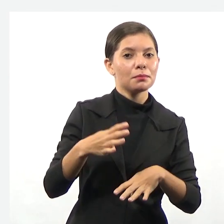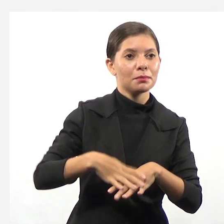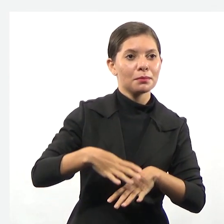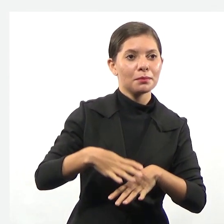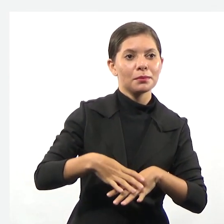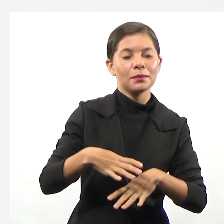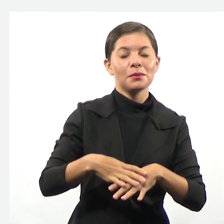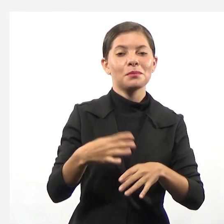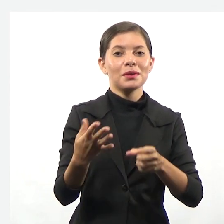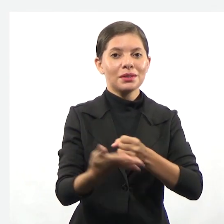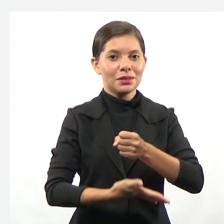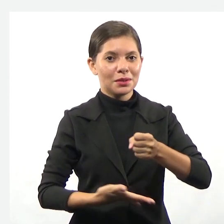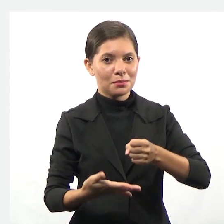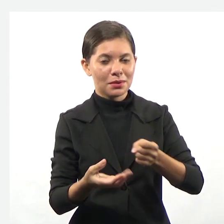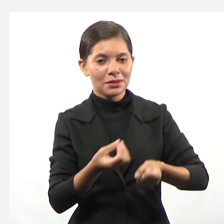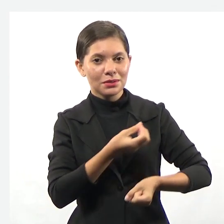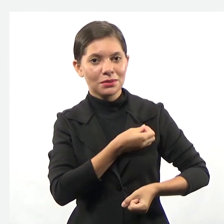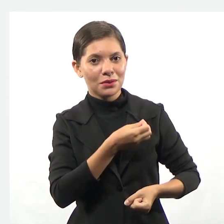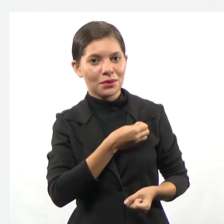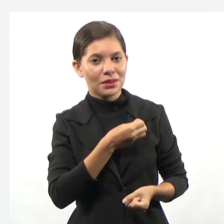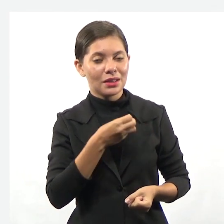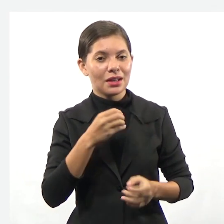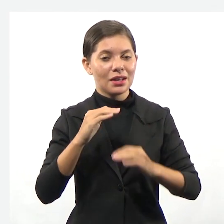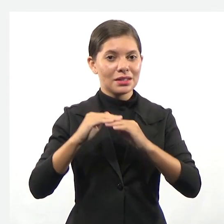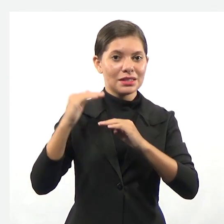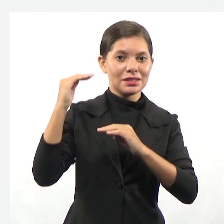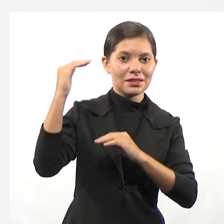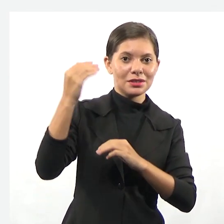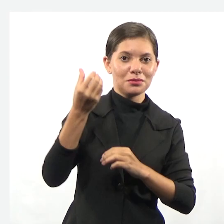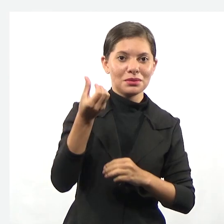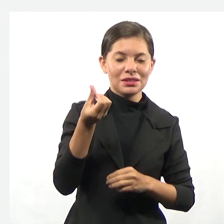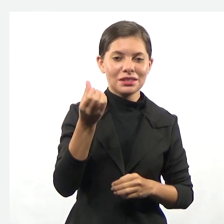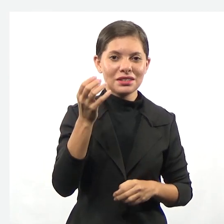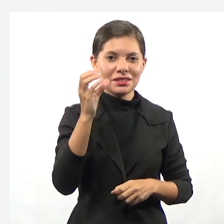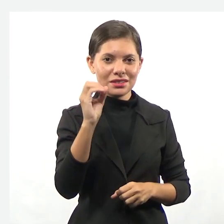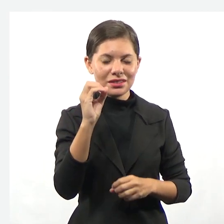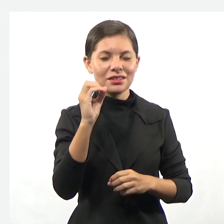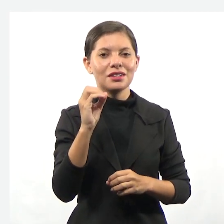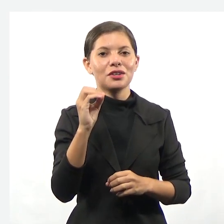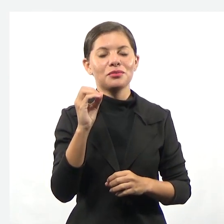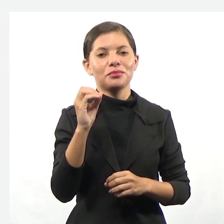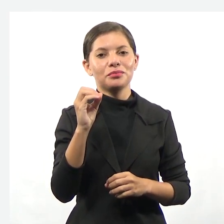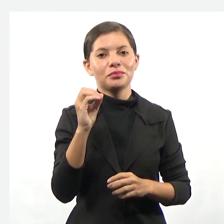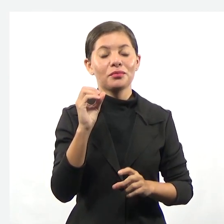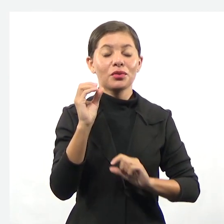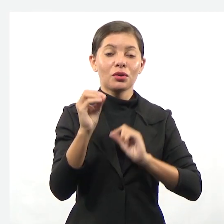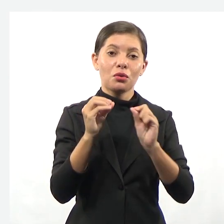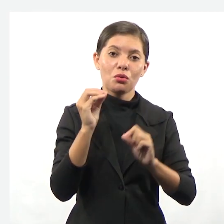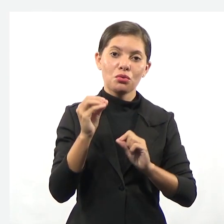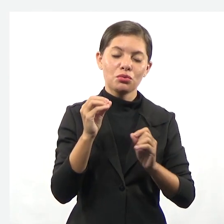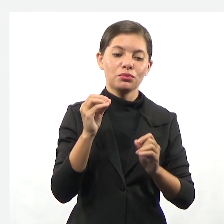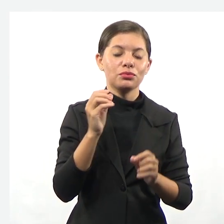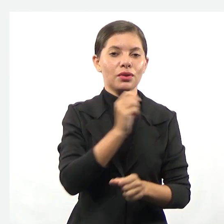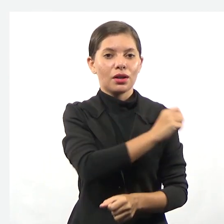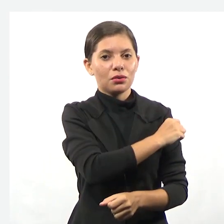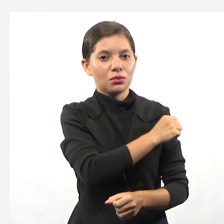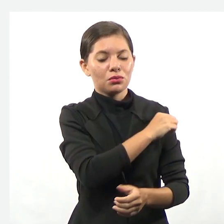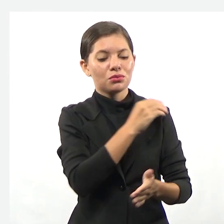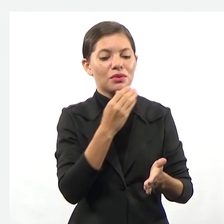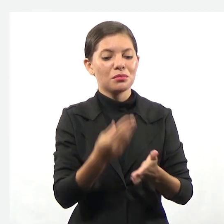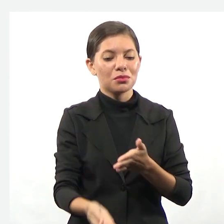Ou o aluno que reprovou na disciplina de matemática básica tem mais chances de reprovar na disciplina de cálculo. Então eu consigo fazer